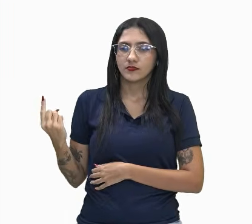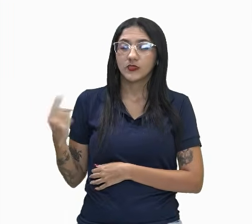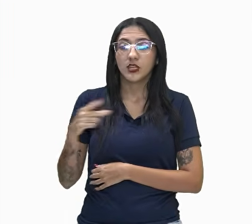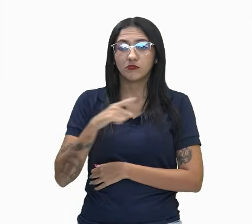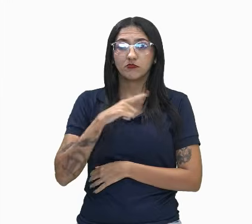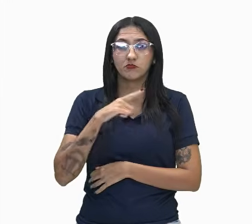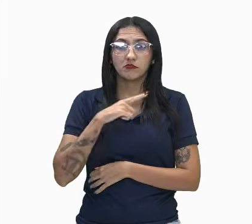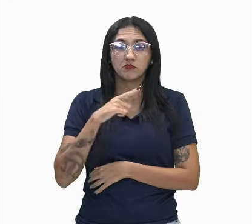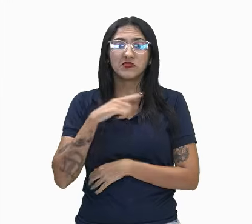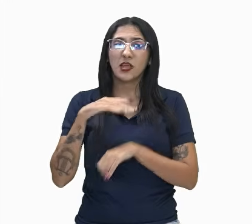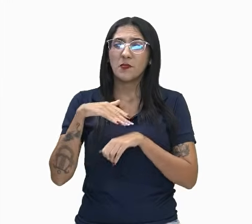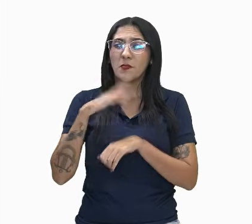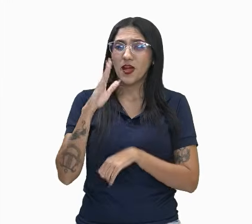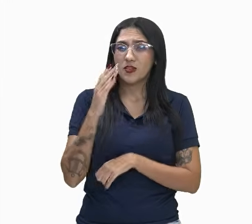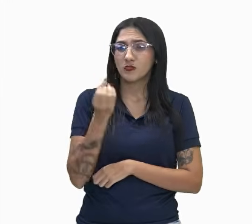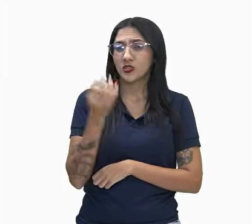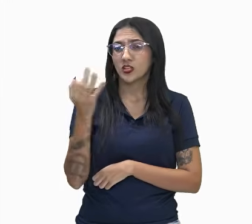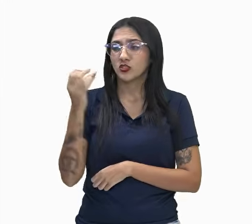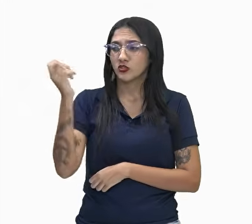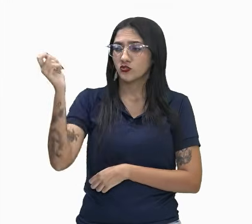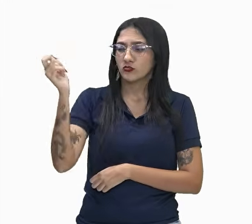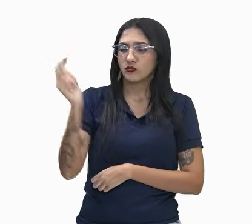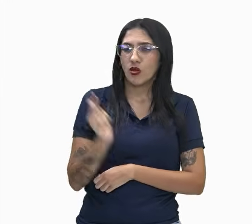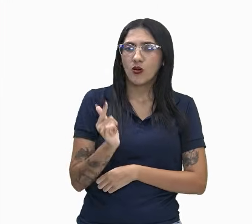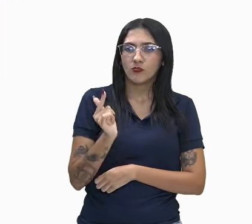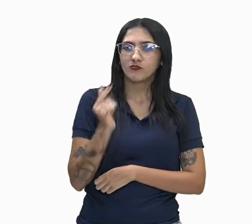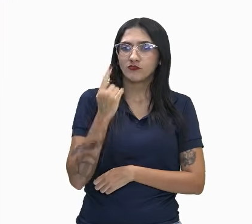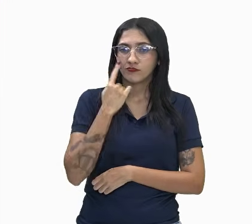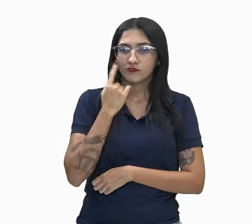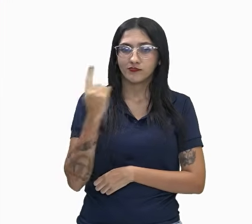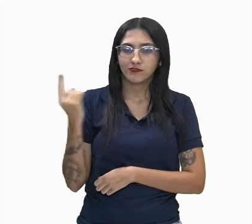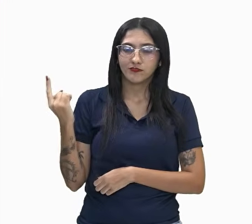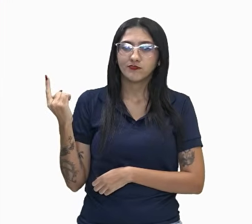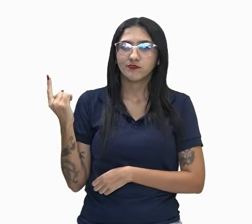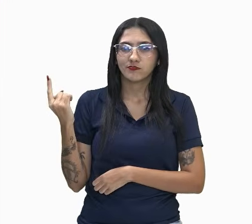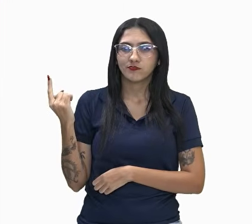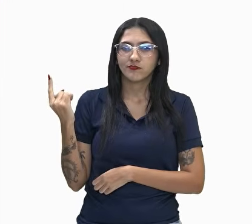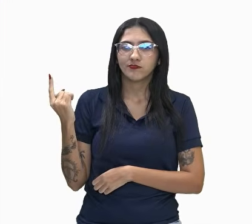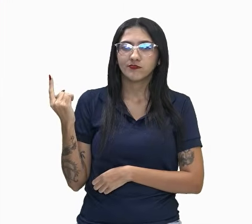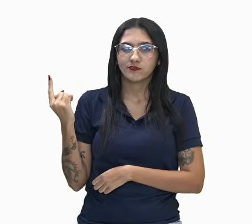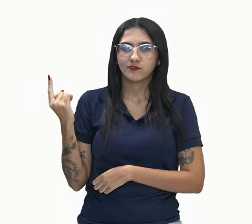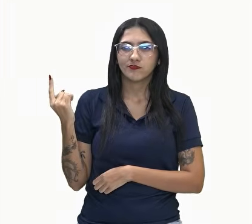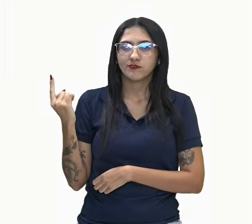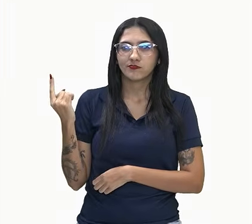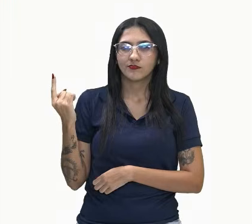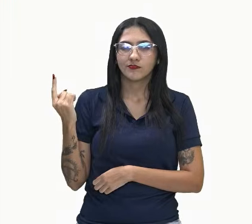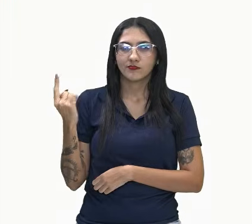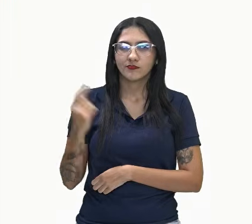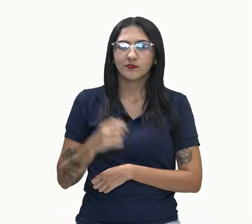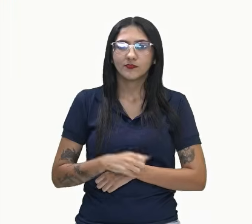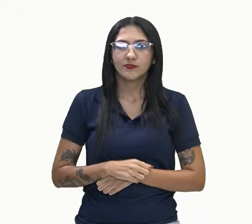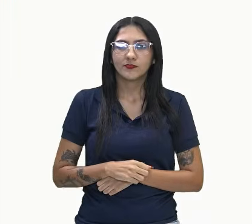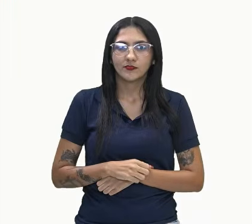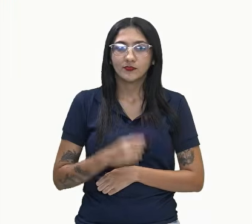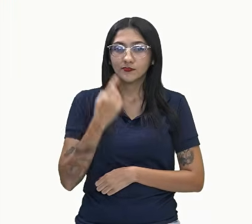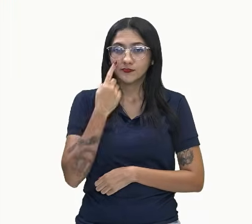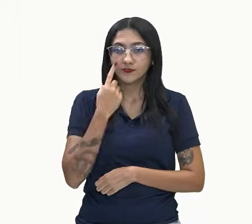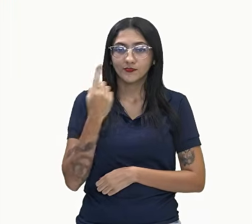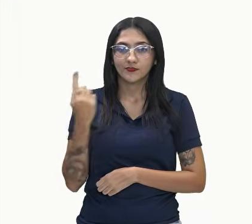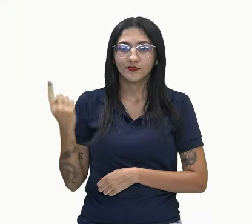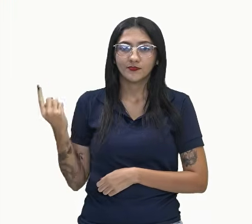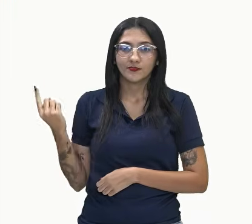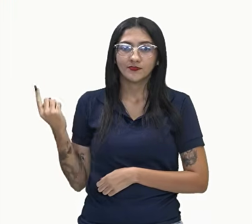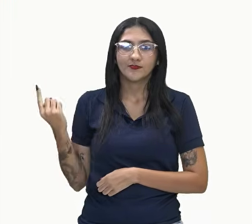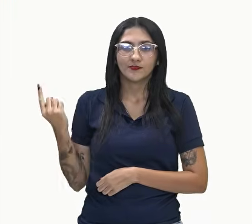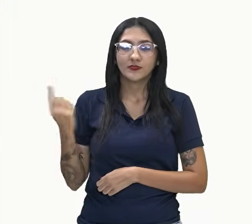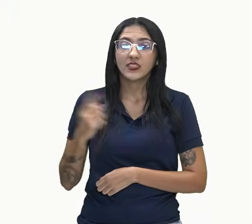incidência solar, tá? Então, a gente observa aqui na parte do hemisfério sul,